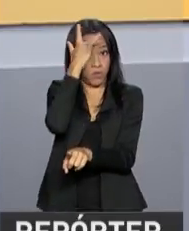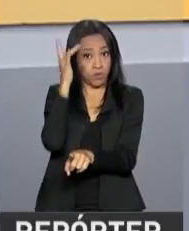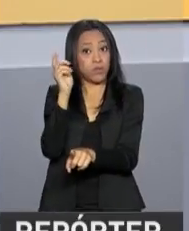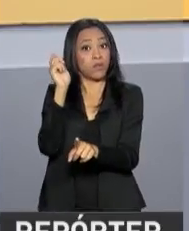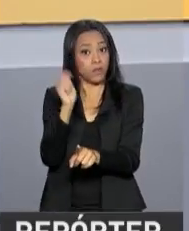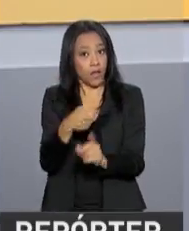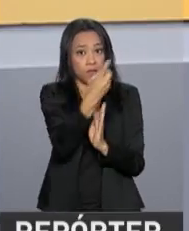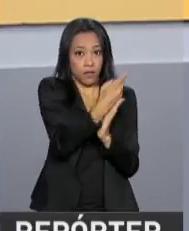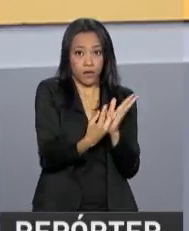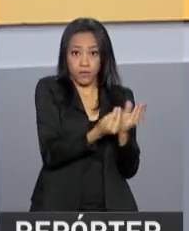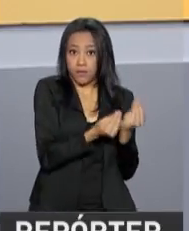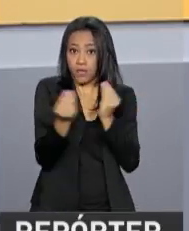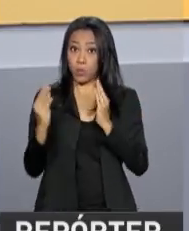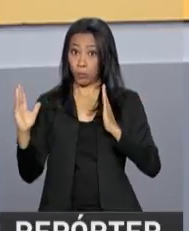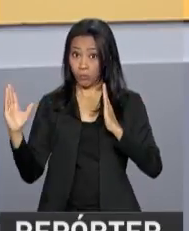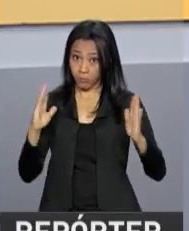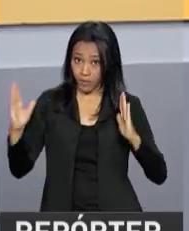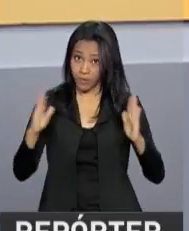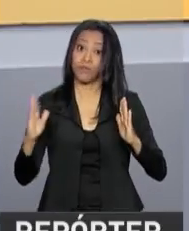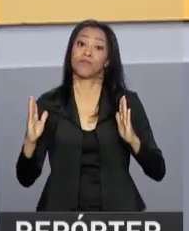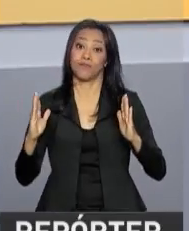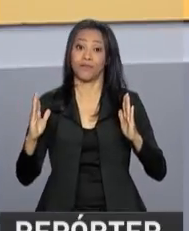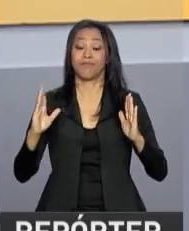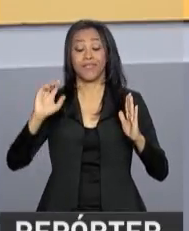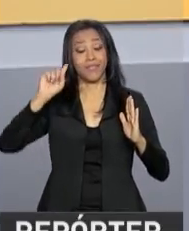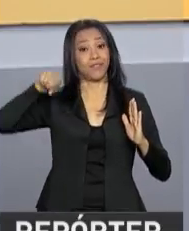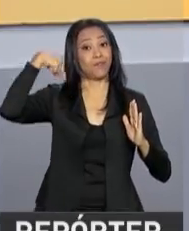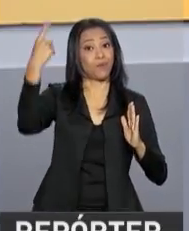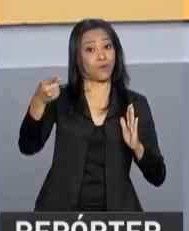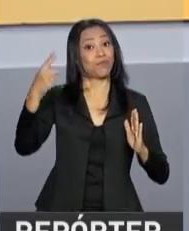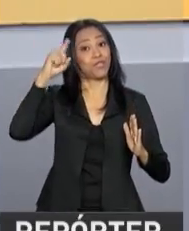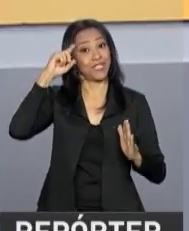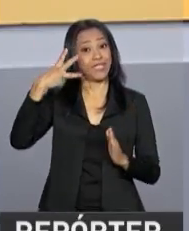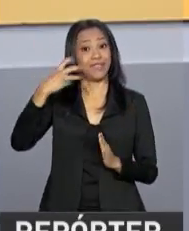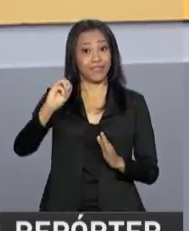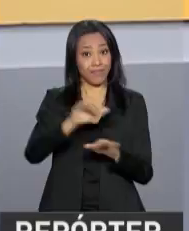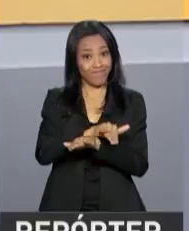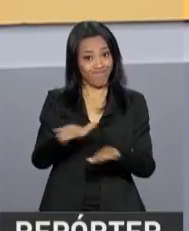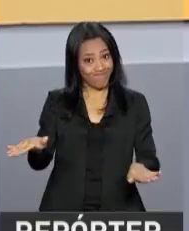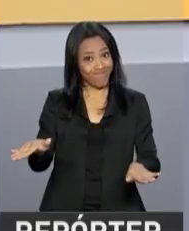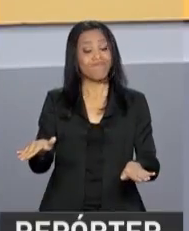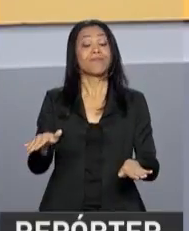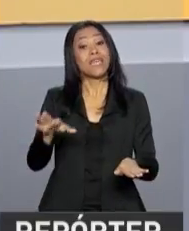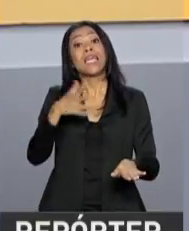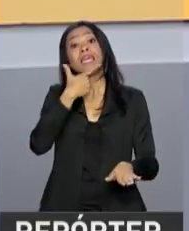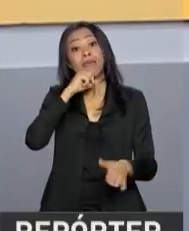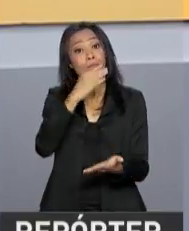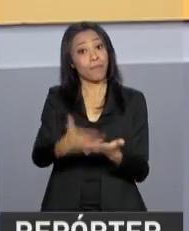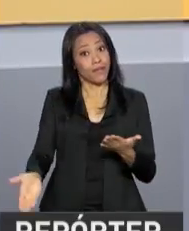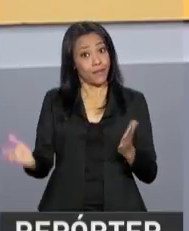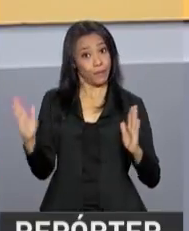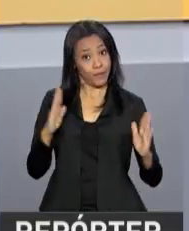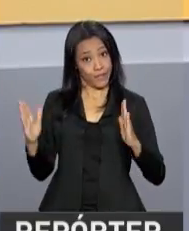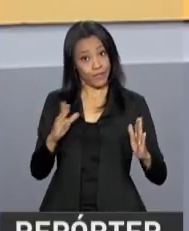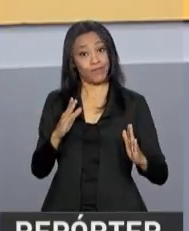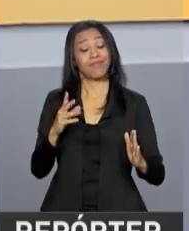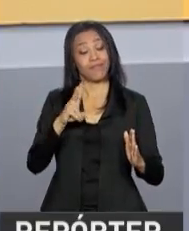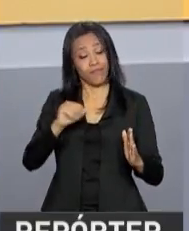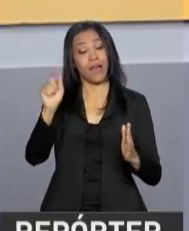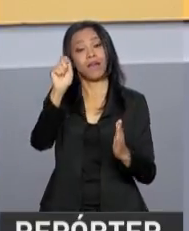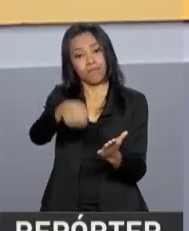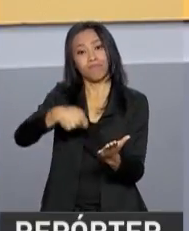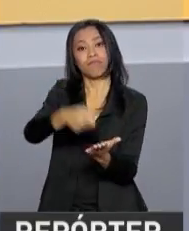a entrega dentro do período estipulado que termina no próximo dia 30 os contribuintes que perderem o prazo estão sujeitos ao pagamento